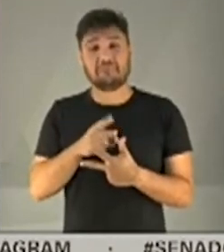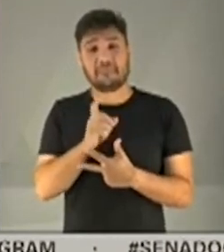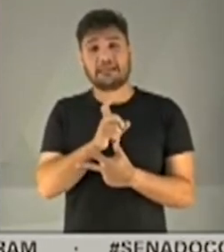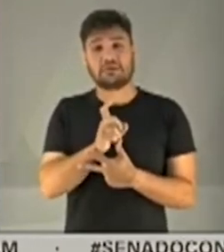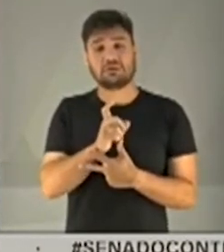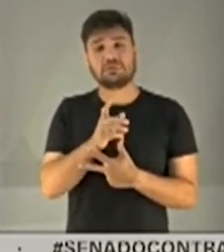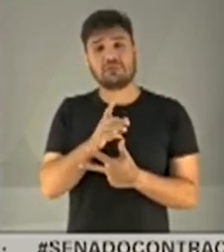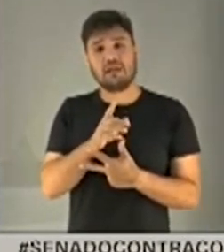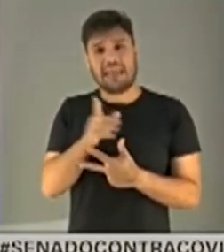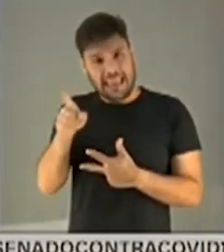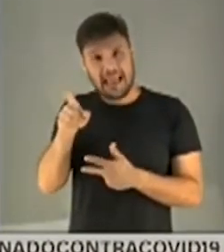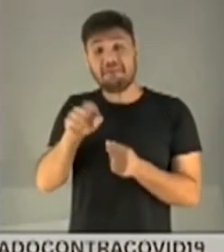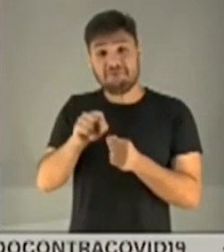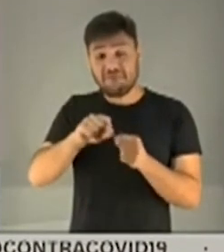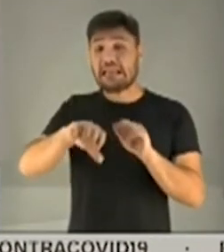um crime,